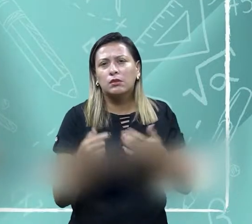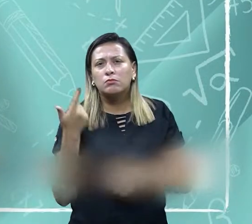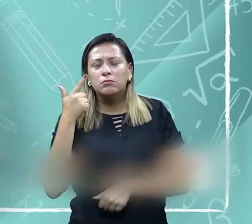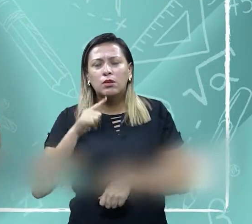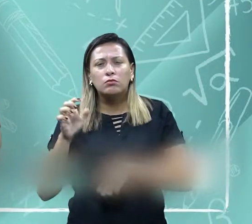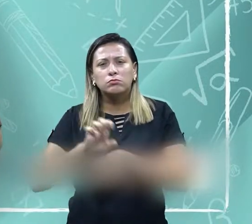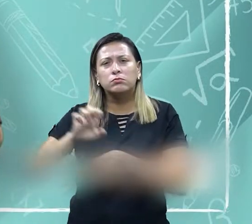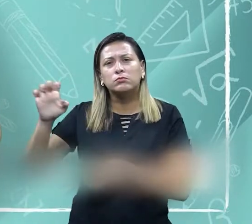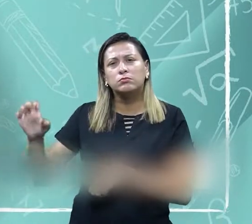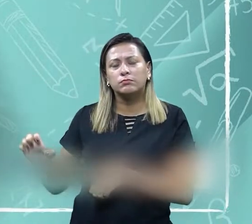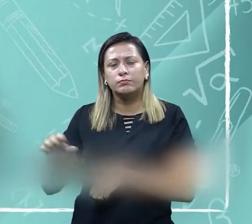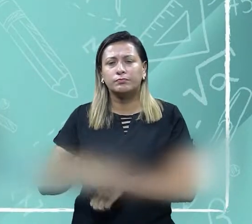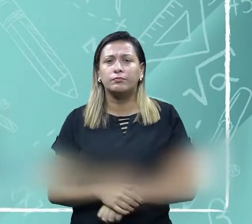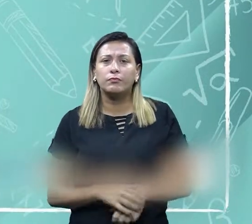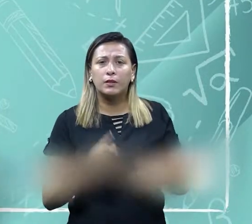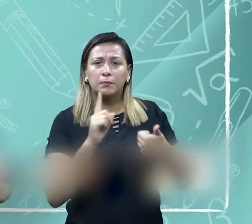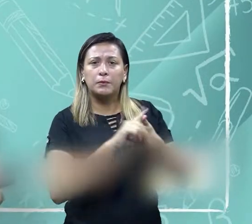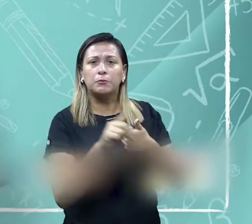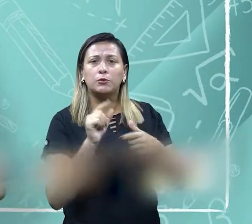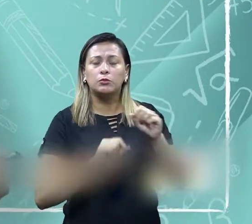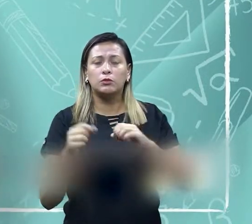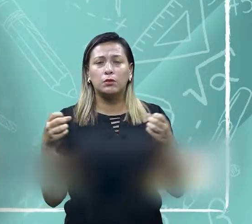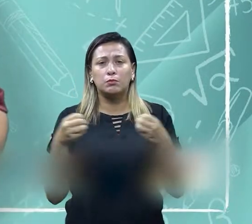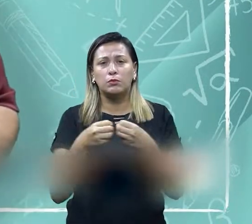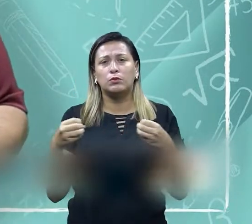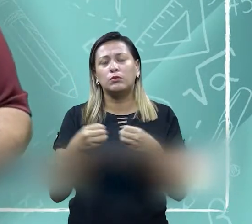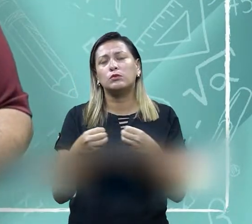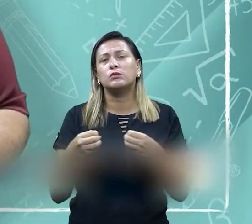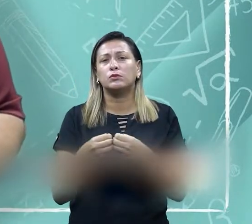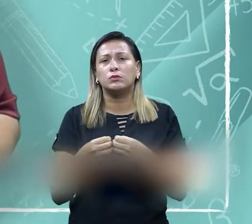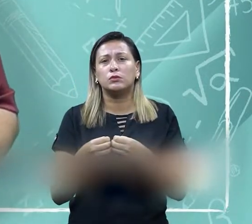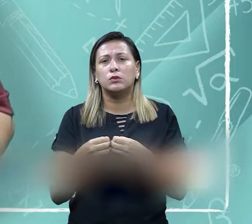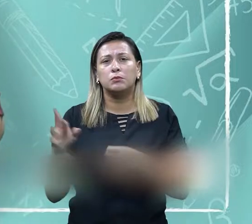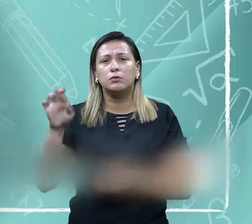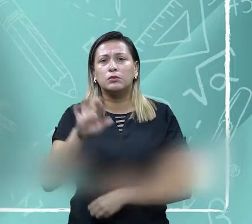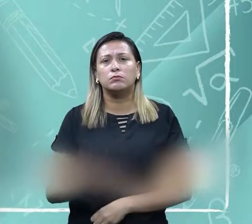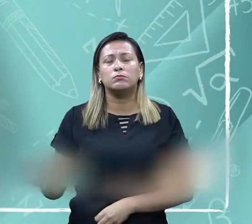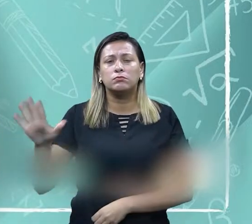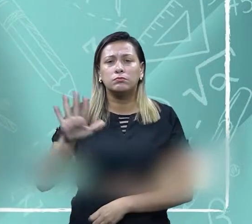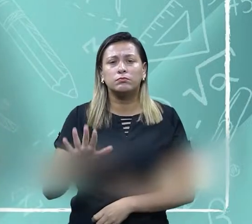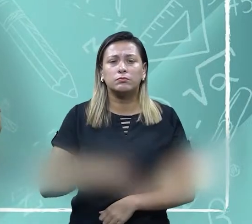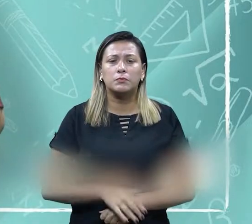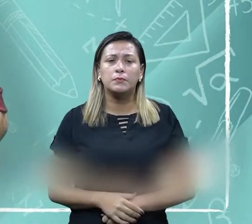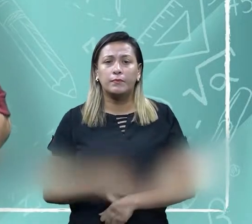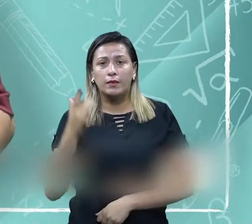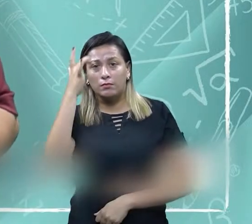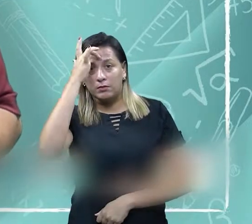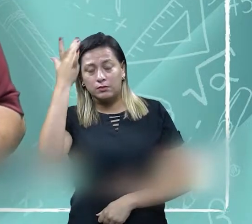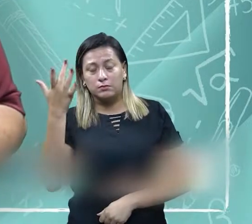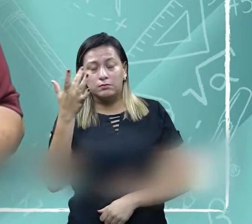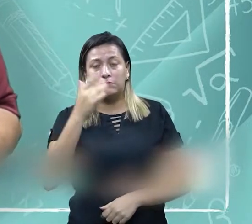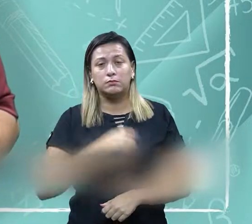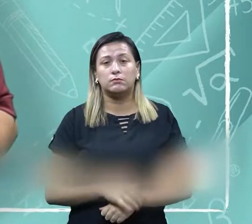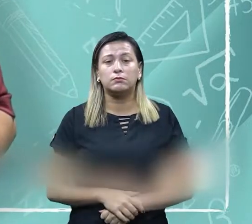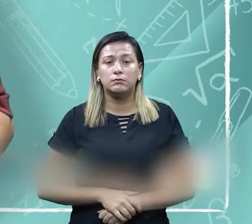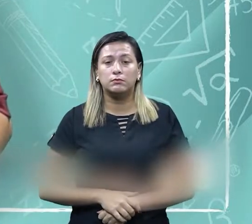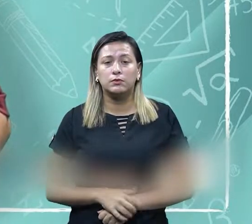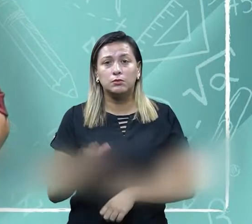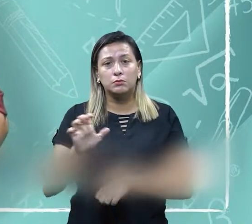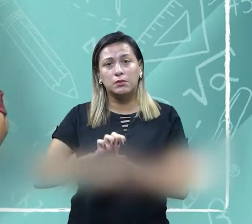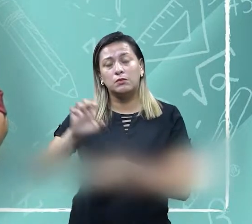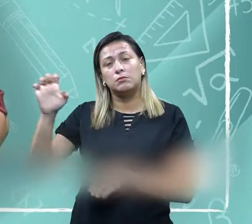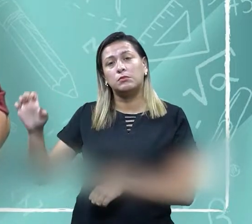ter um retorno melhor. Primeiro, proximidade geográfica, né? Eu tenho uma facilidade maior de